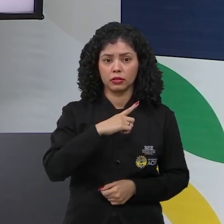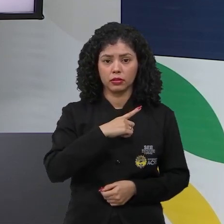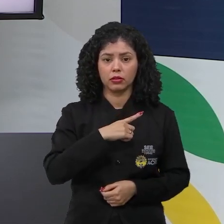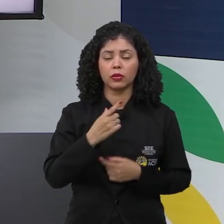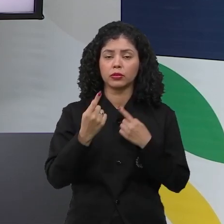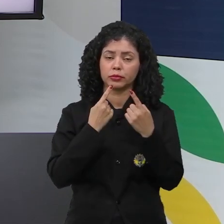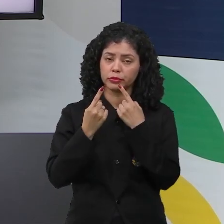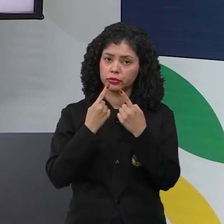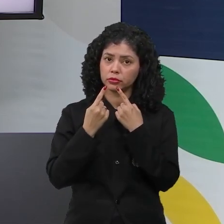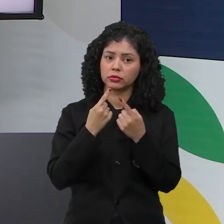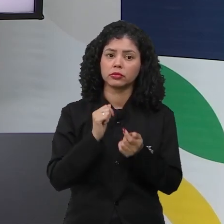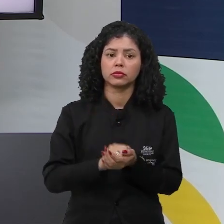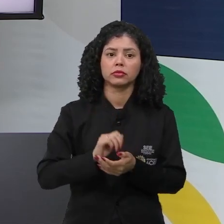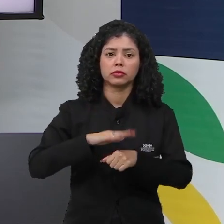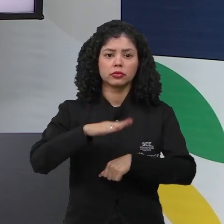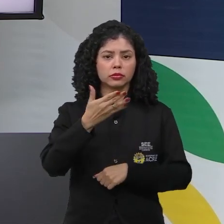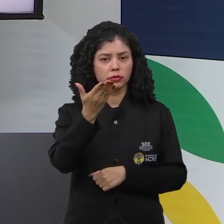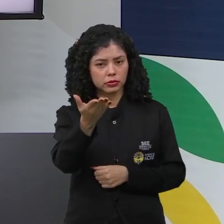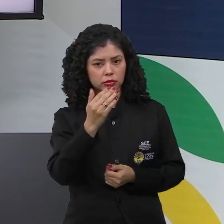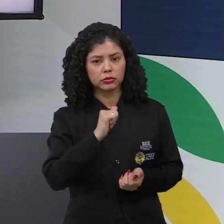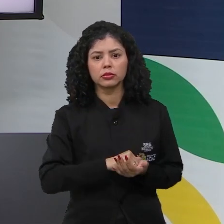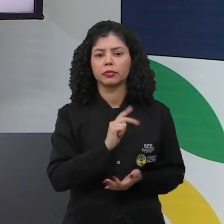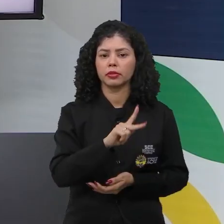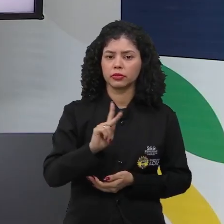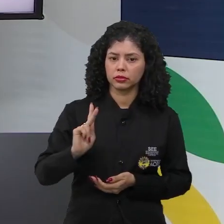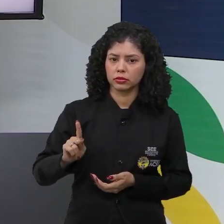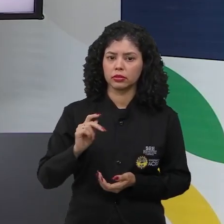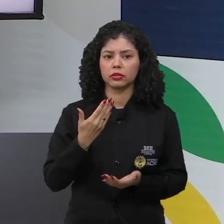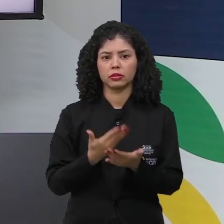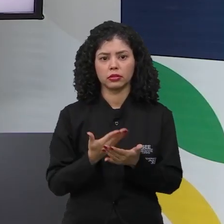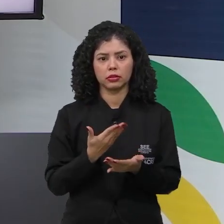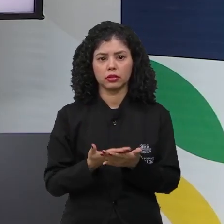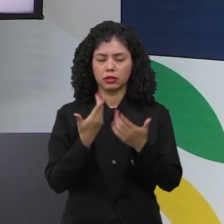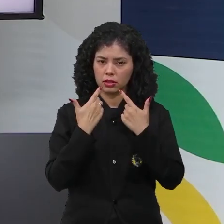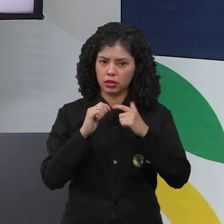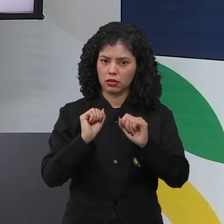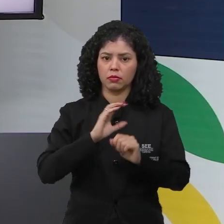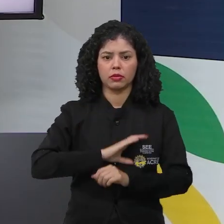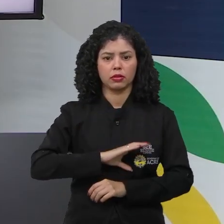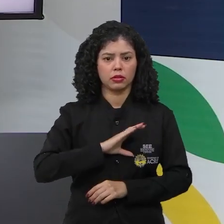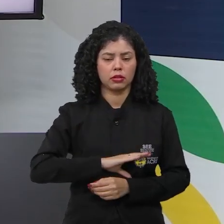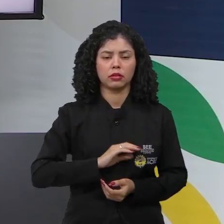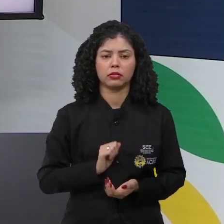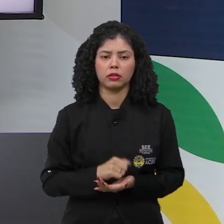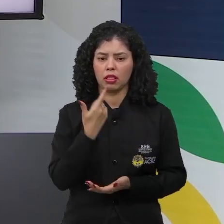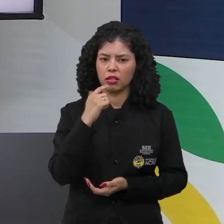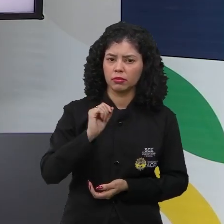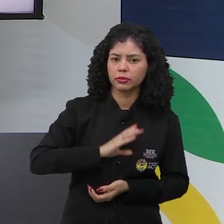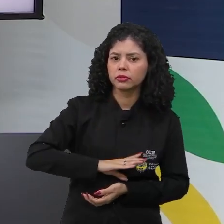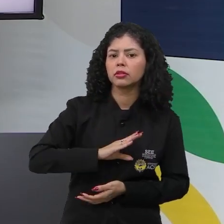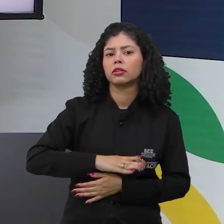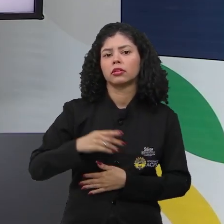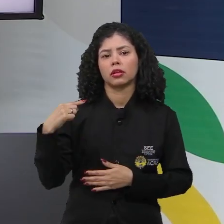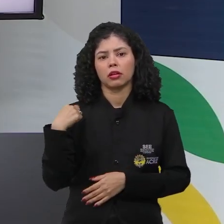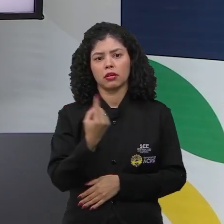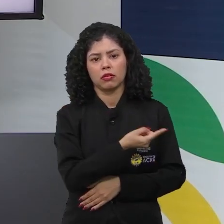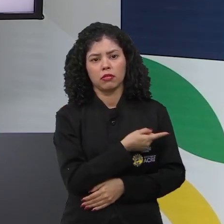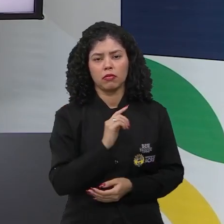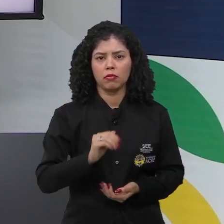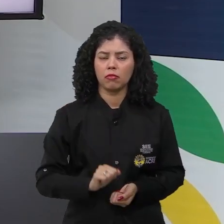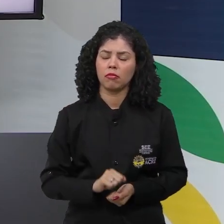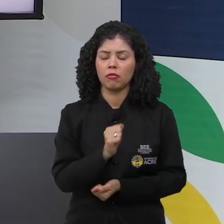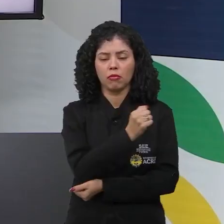se comunicando, é mais para a senhora que dá aula de língua portuguesa. Não é interessante que nós,